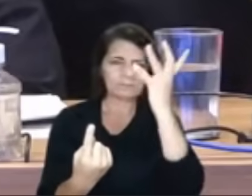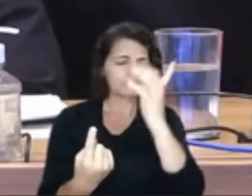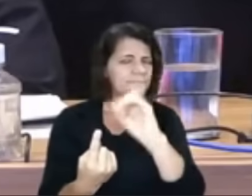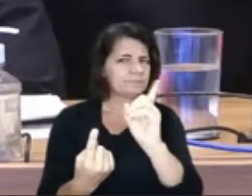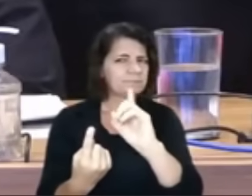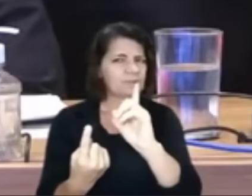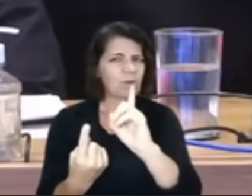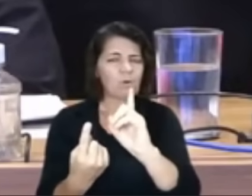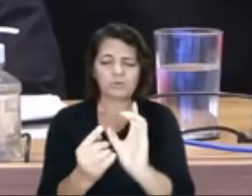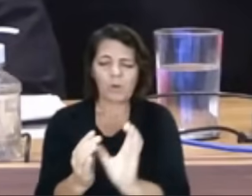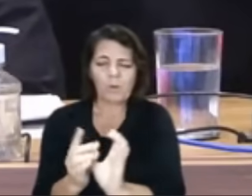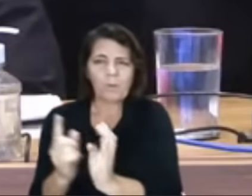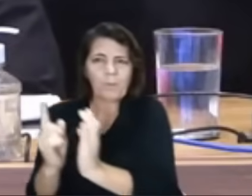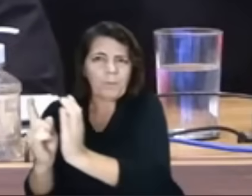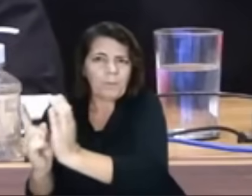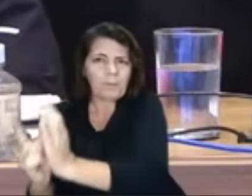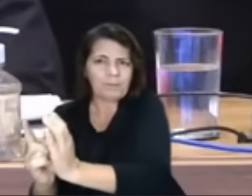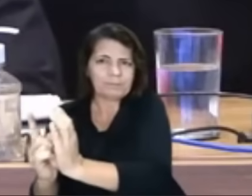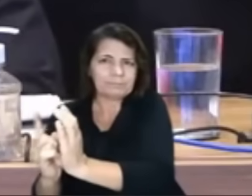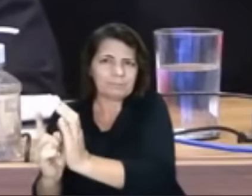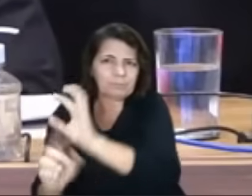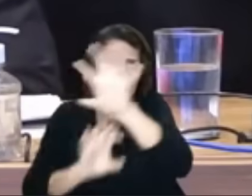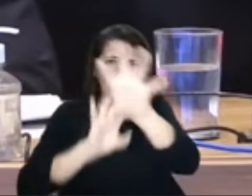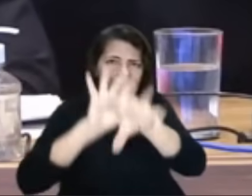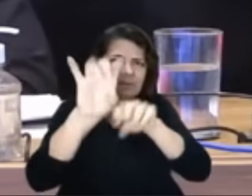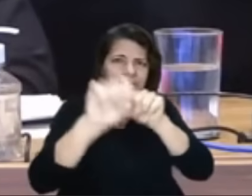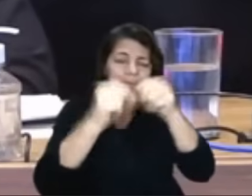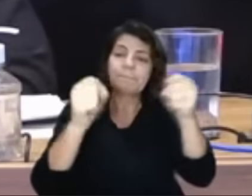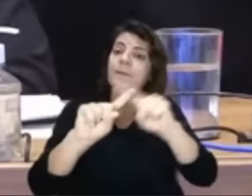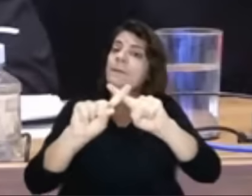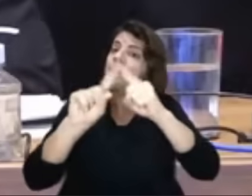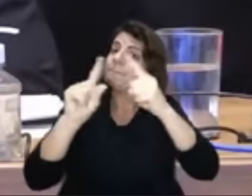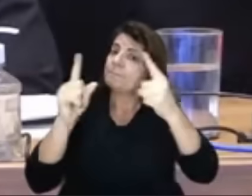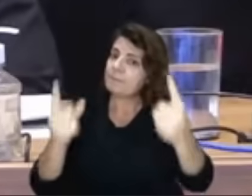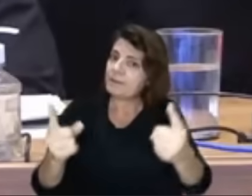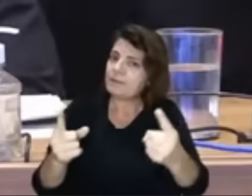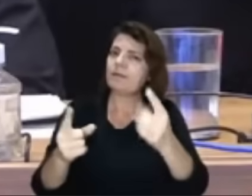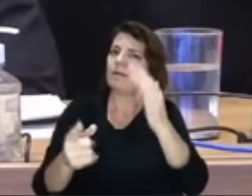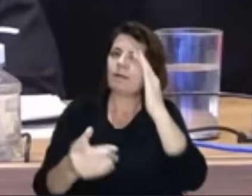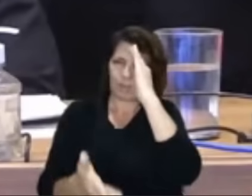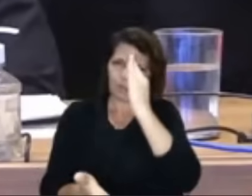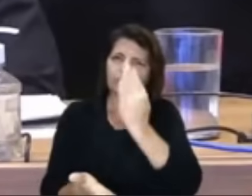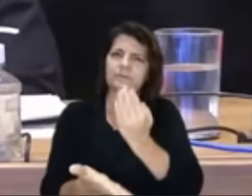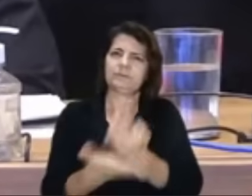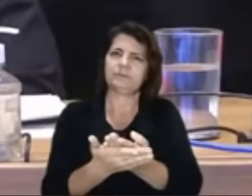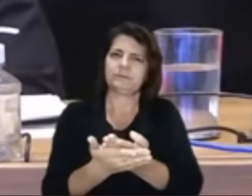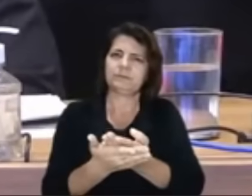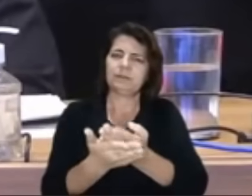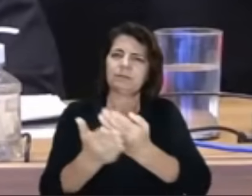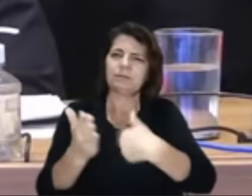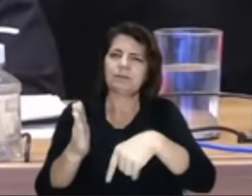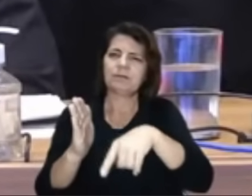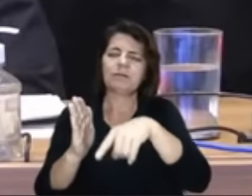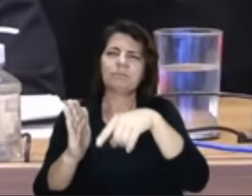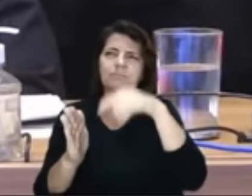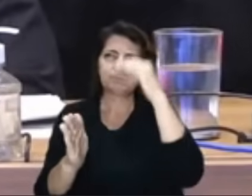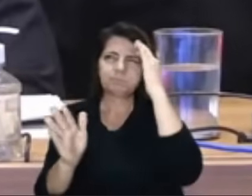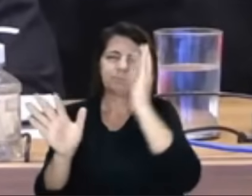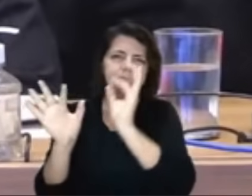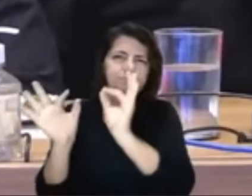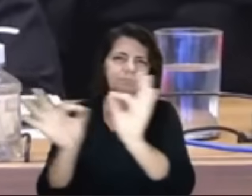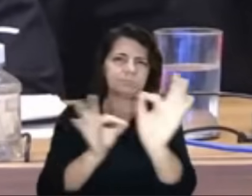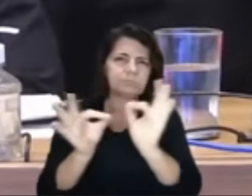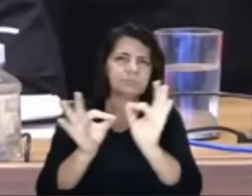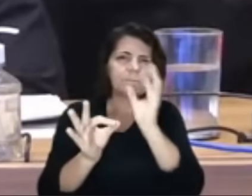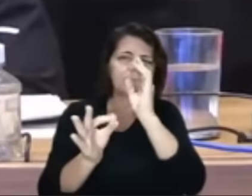e Ataque aos prédios públicos mas ao contrário disso a gente também parte da leitura de que aqui é fruto ou